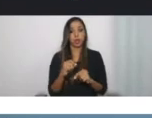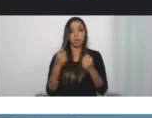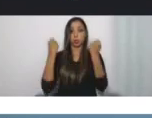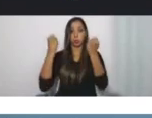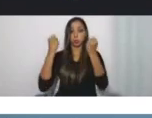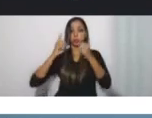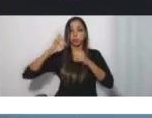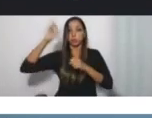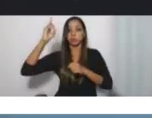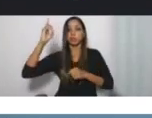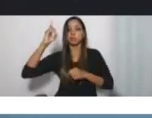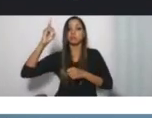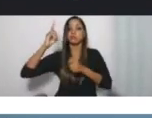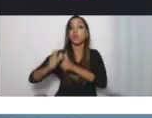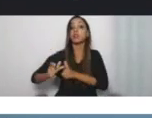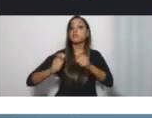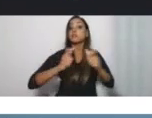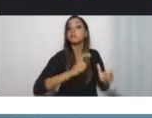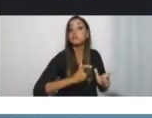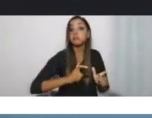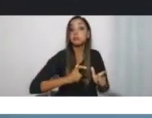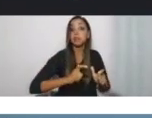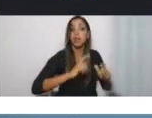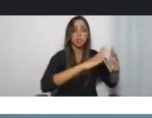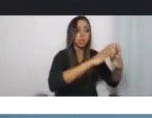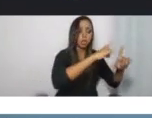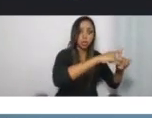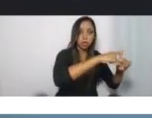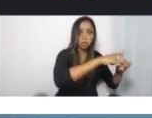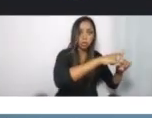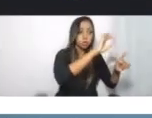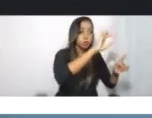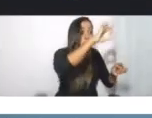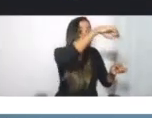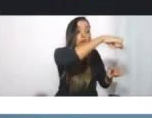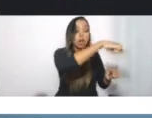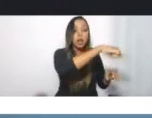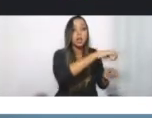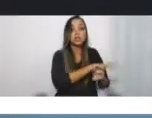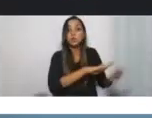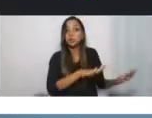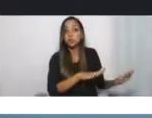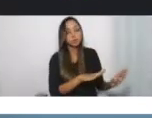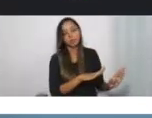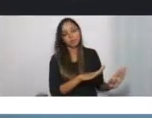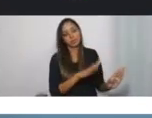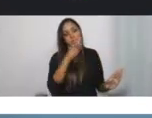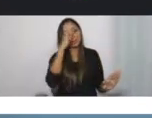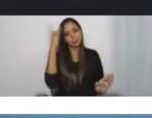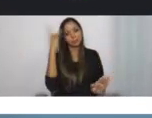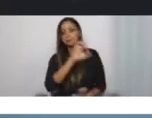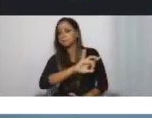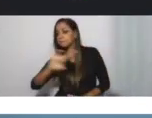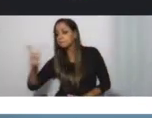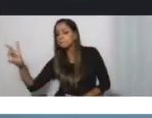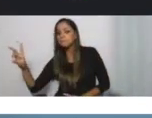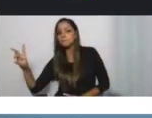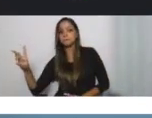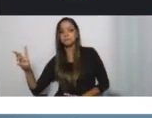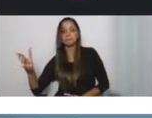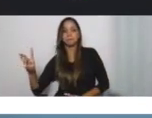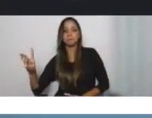Espírito Santo são as pessoas. O Espírito Santo está nas pessoas, está nos irmãos que estão frequentando a igreja. Agora é na igreja que está